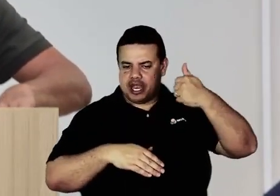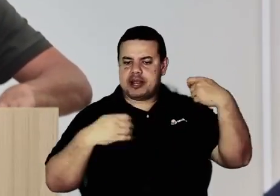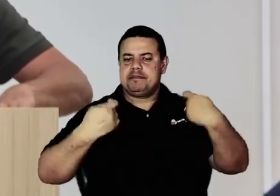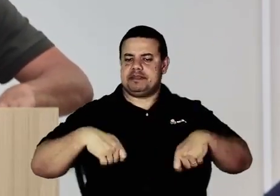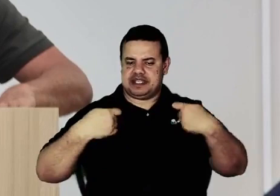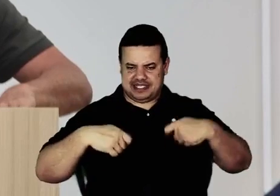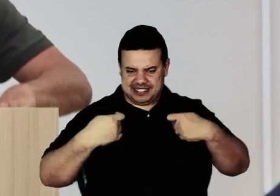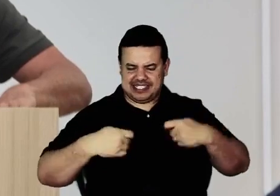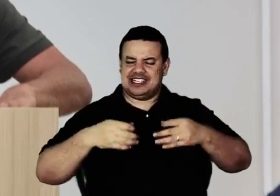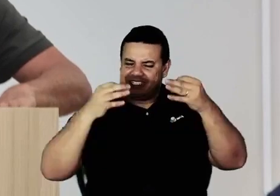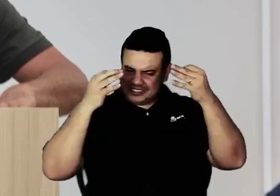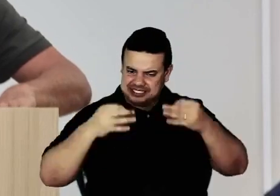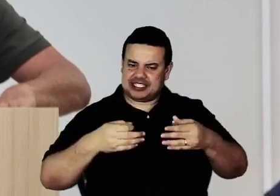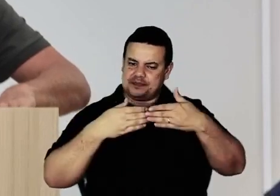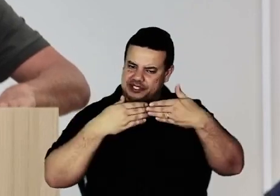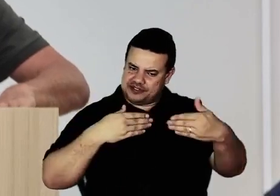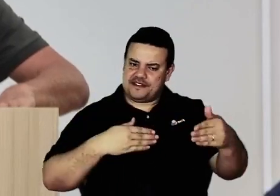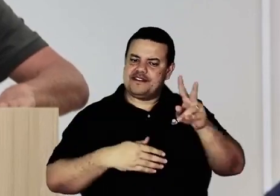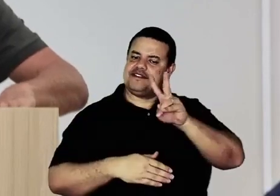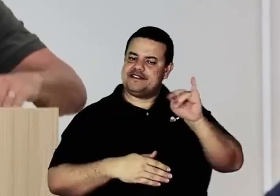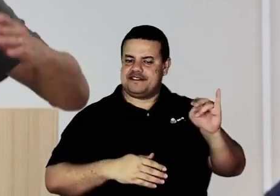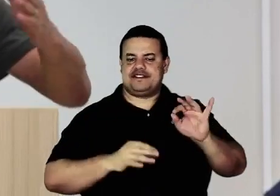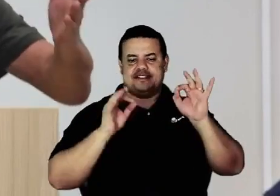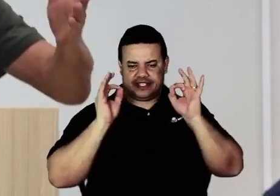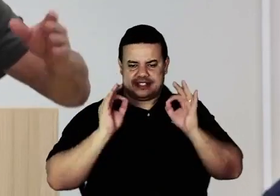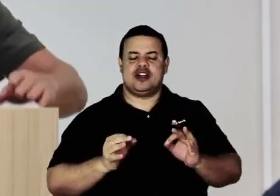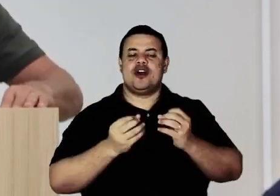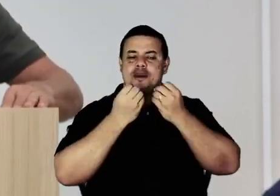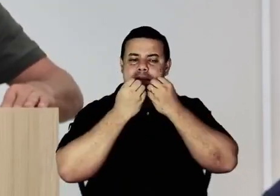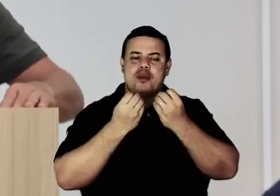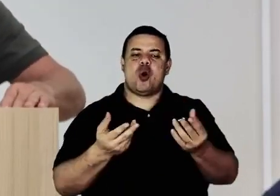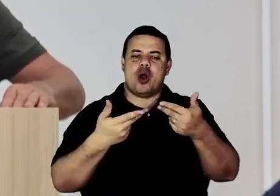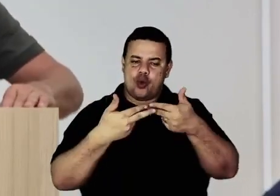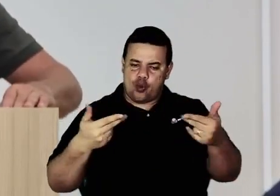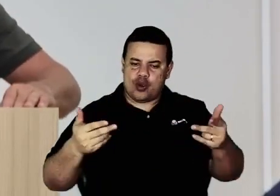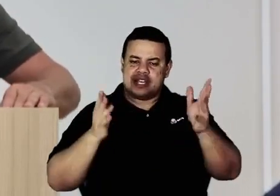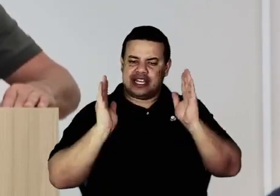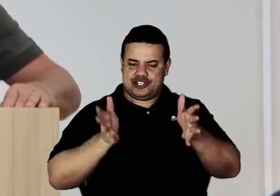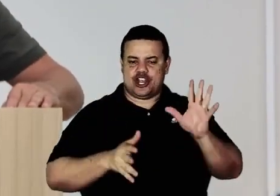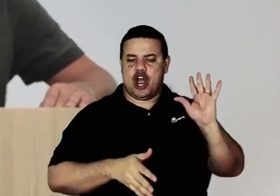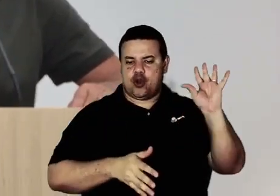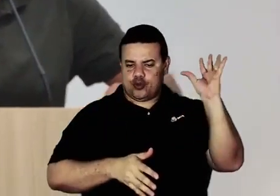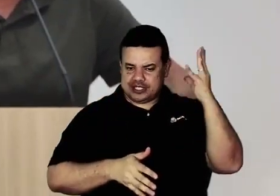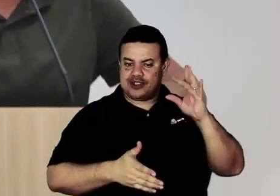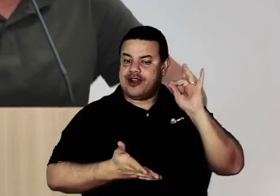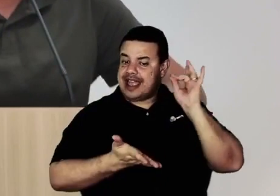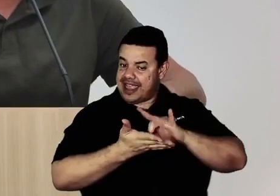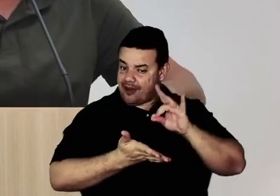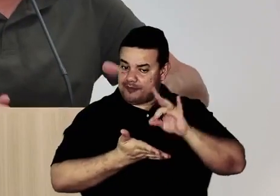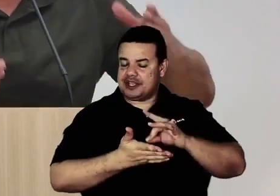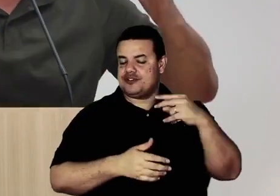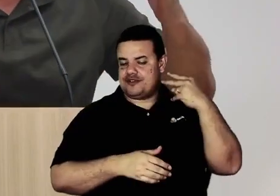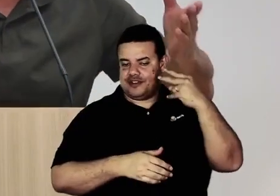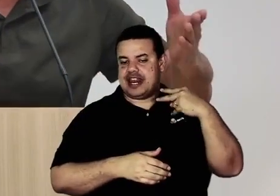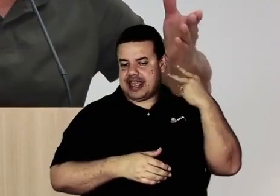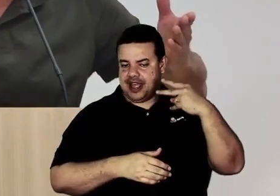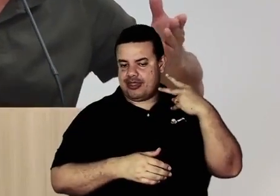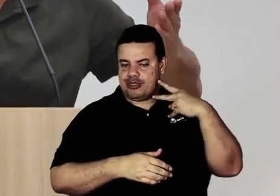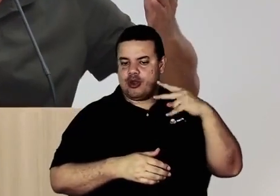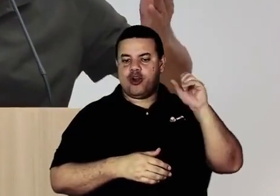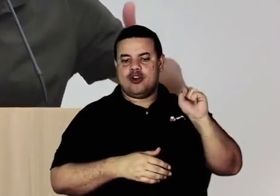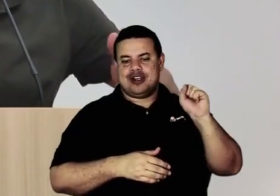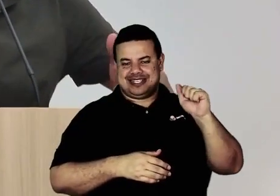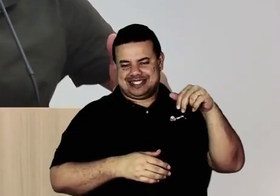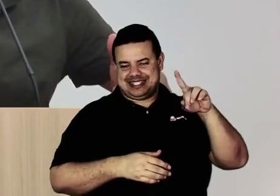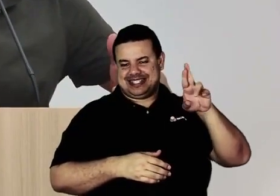vai ser melhorado. Mas tem muita coisa boa que aconteceu lá já, e realmente, como o vereador Sandro colocou aqui,